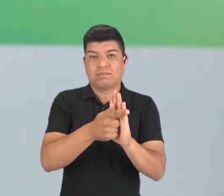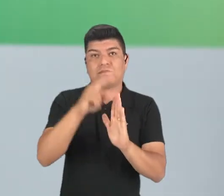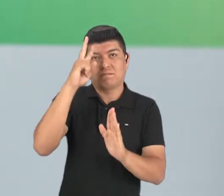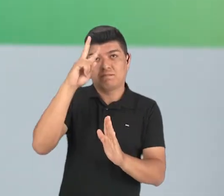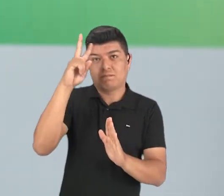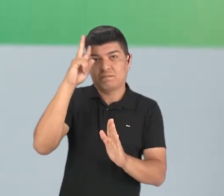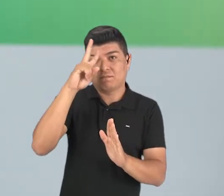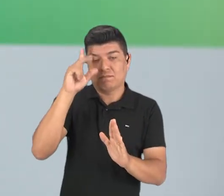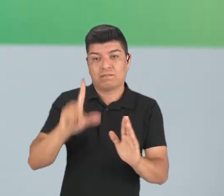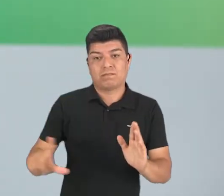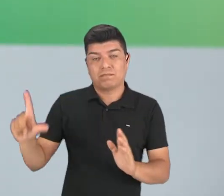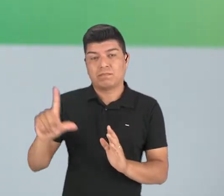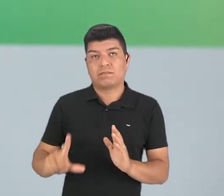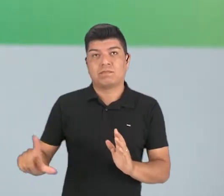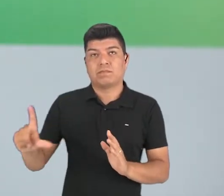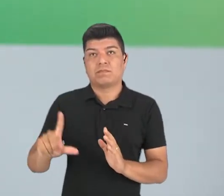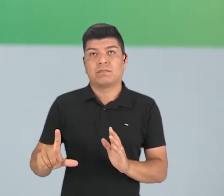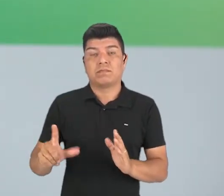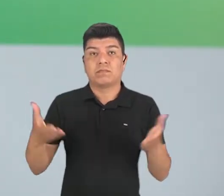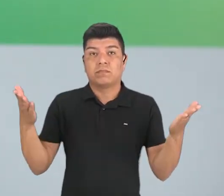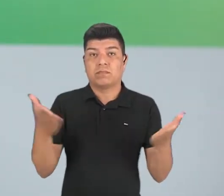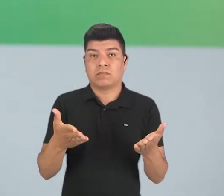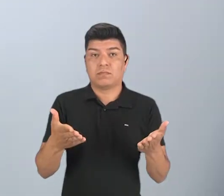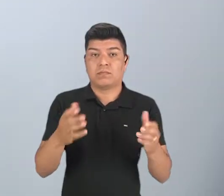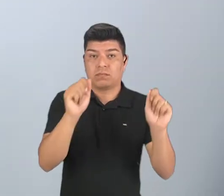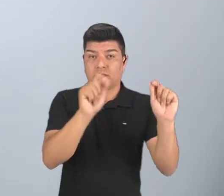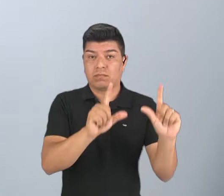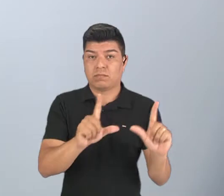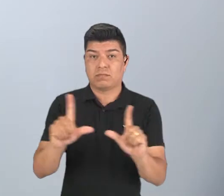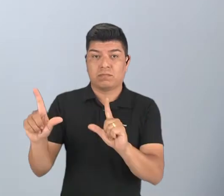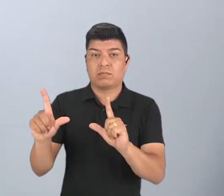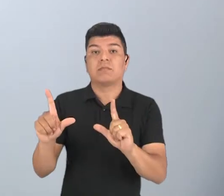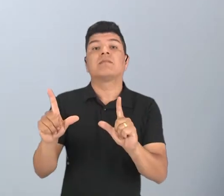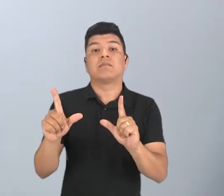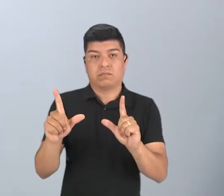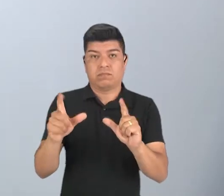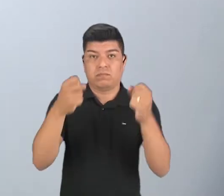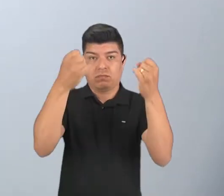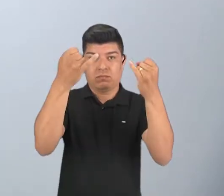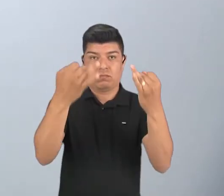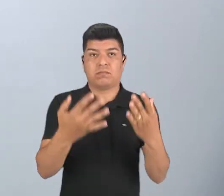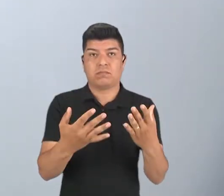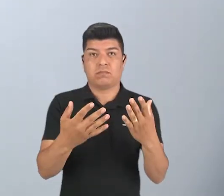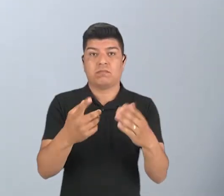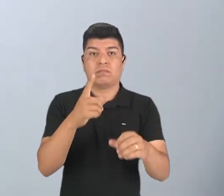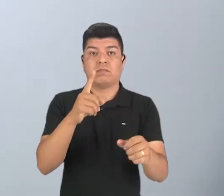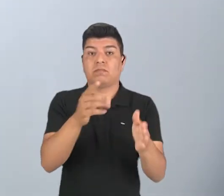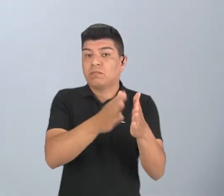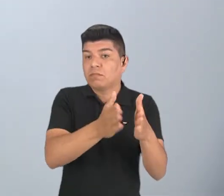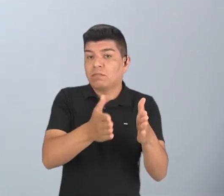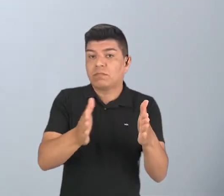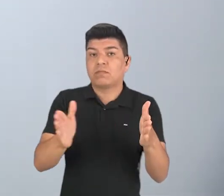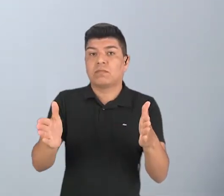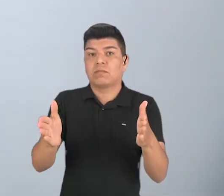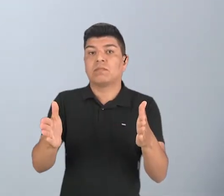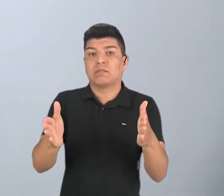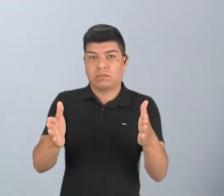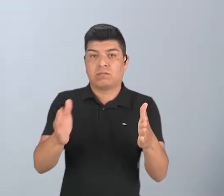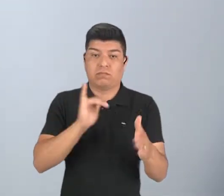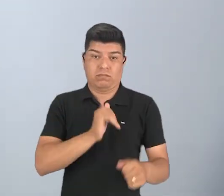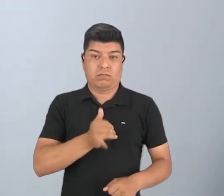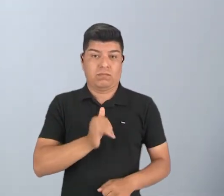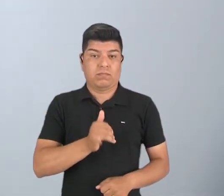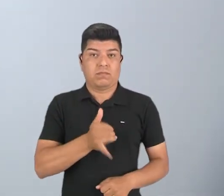mesmo. Agora, nós vamos acompanhar aí no slide a definição de tempo quanto ao elemento da narrativa.